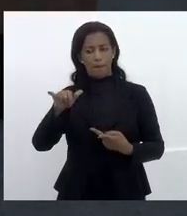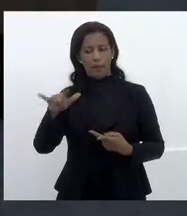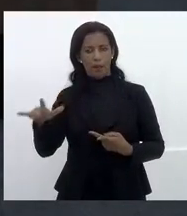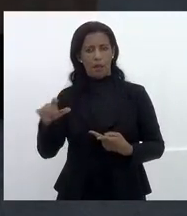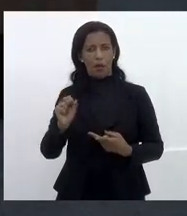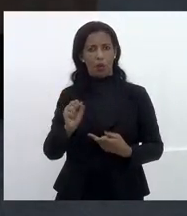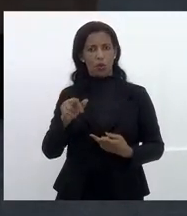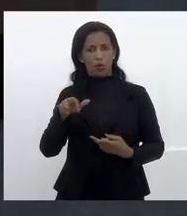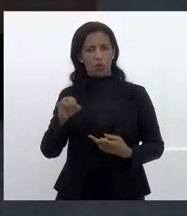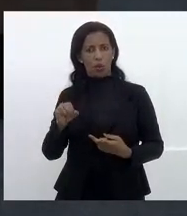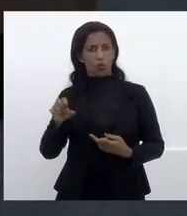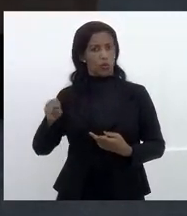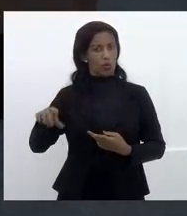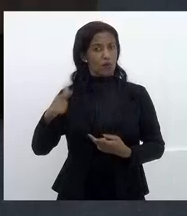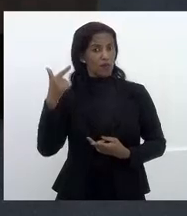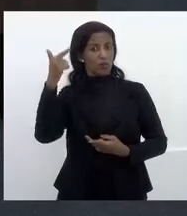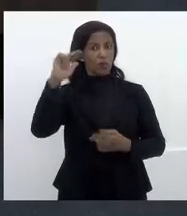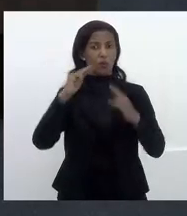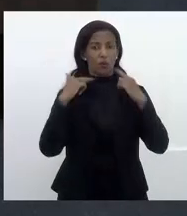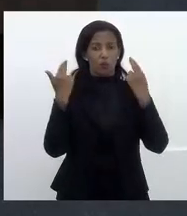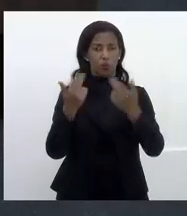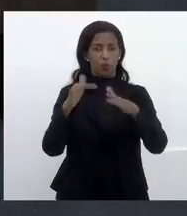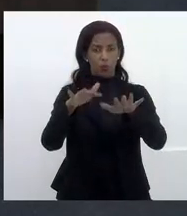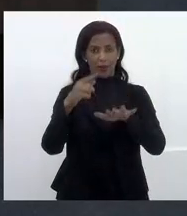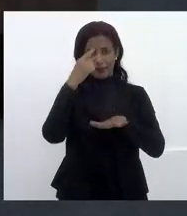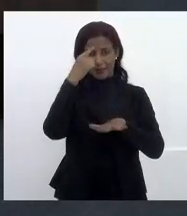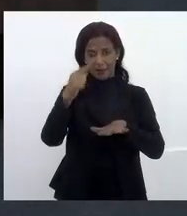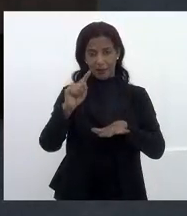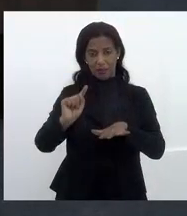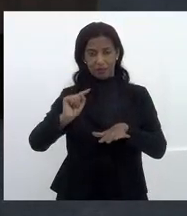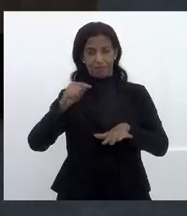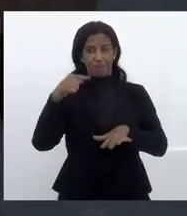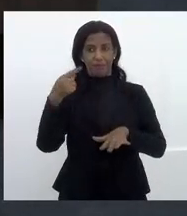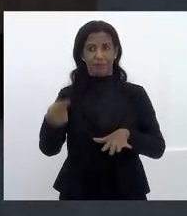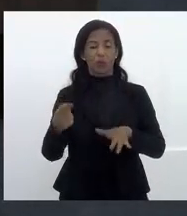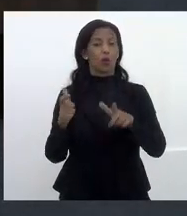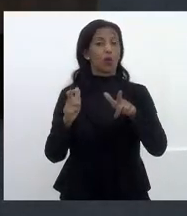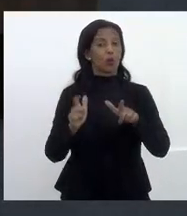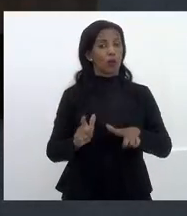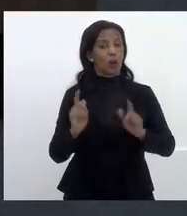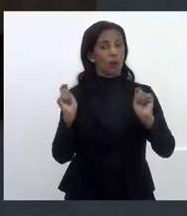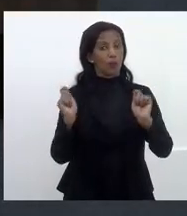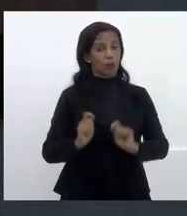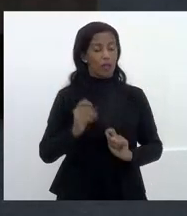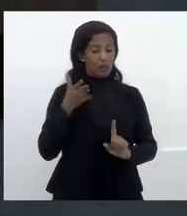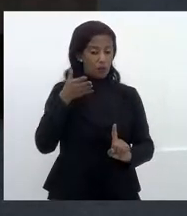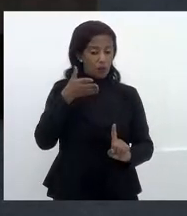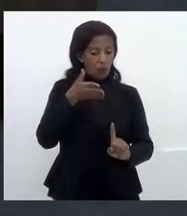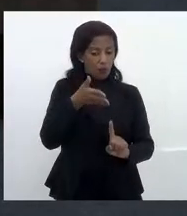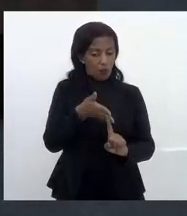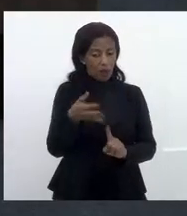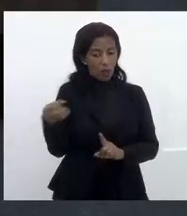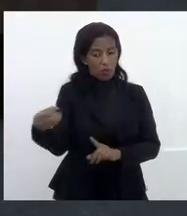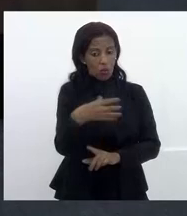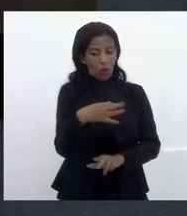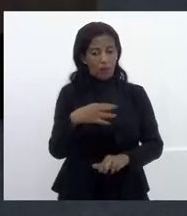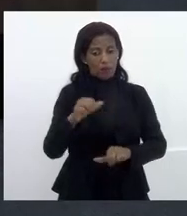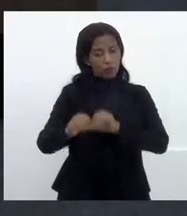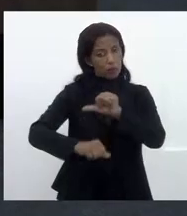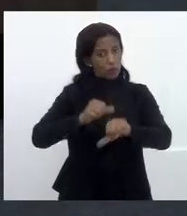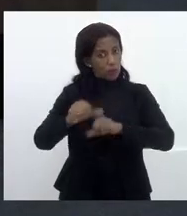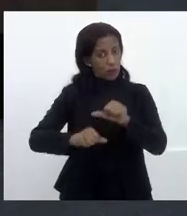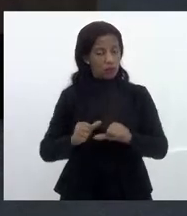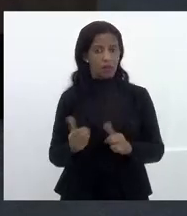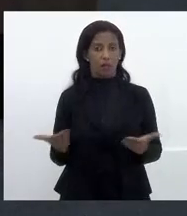e fizéssemos uma outra audiência pública na semana que vem onde a gente já pudesse focar nessas novas mudanças